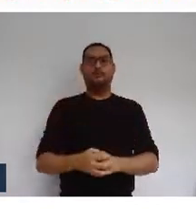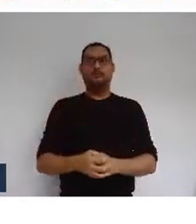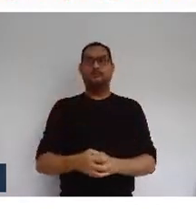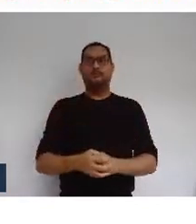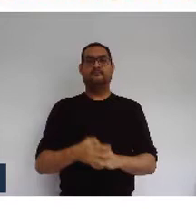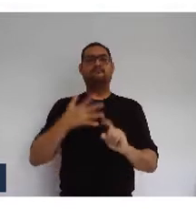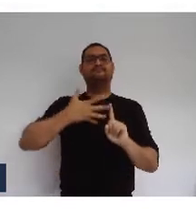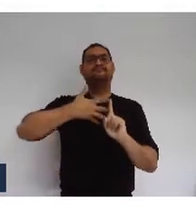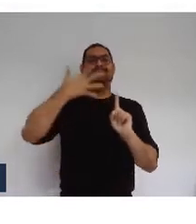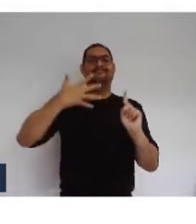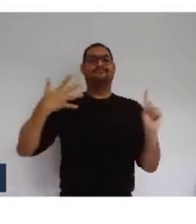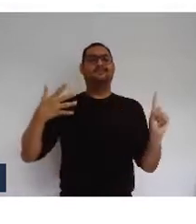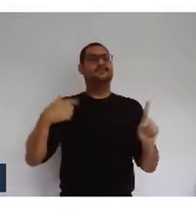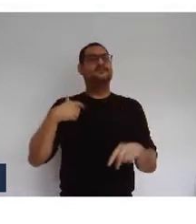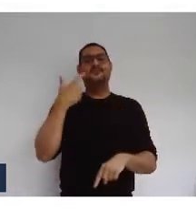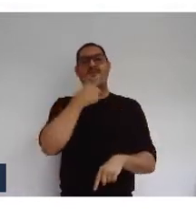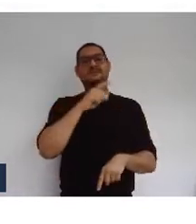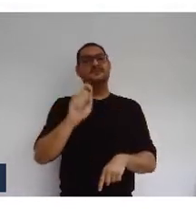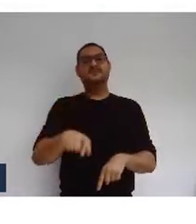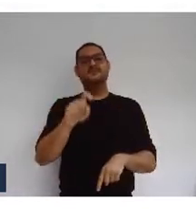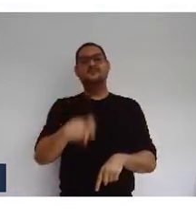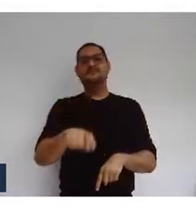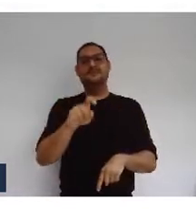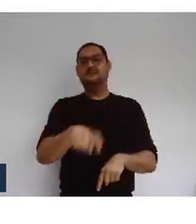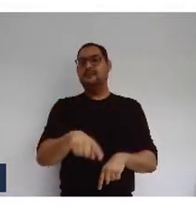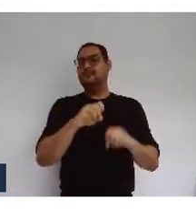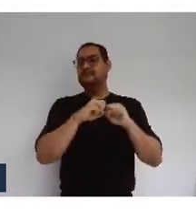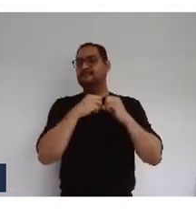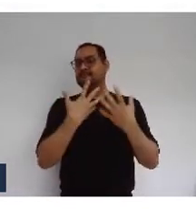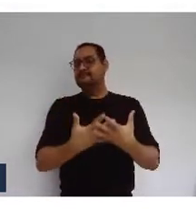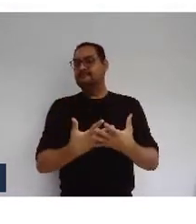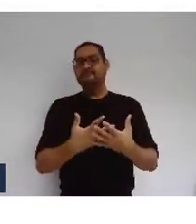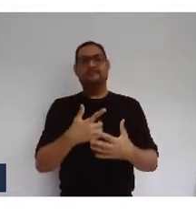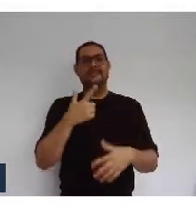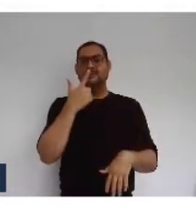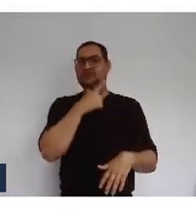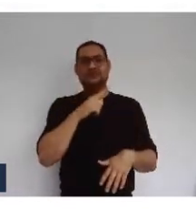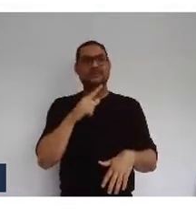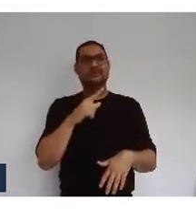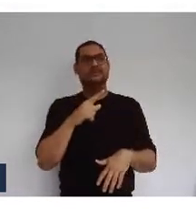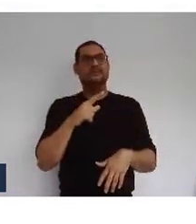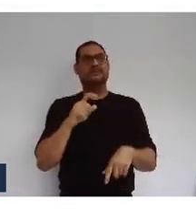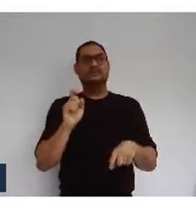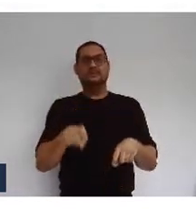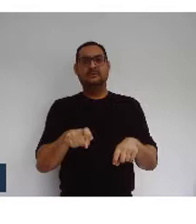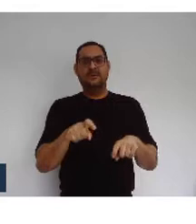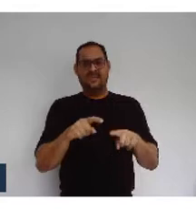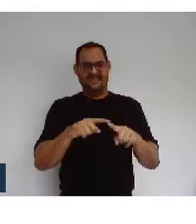Eu não estou conseguindo manobrar o slide. Passou. Acho que ele Eu tenho que fazer... tem um delay, né?